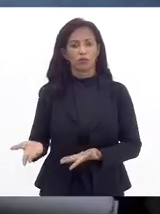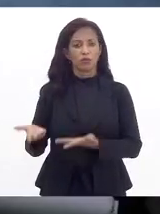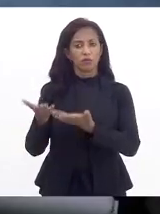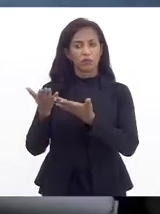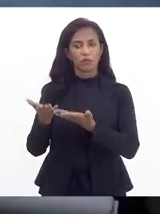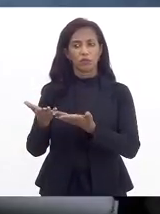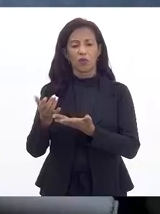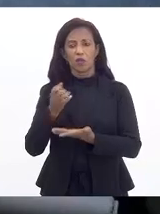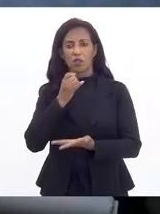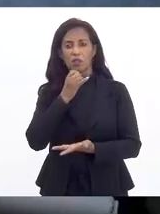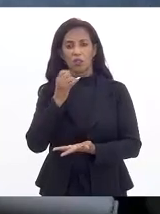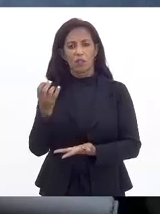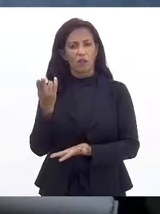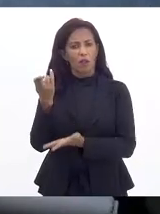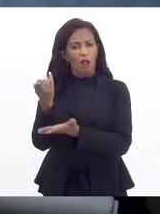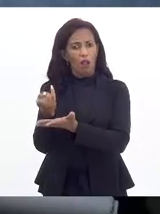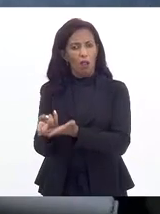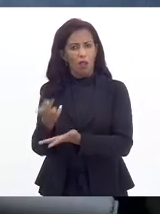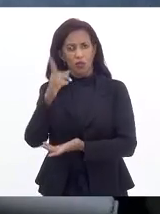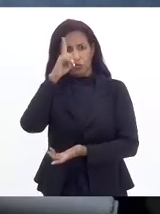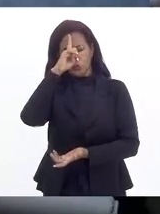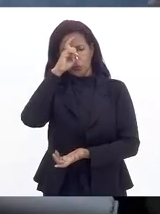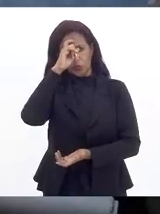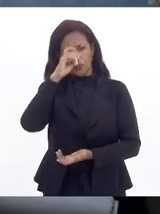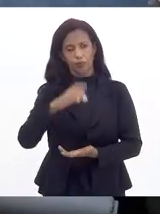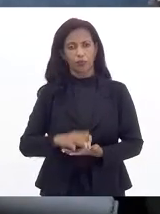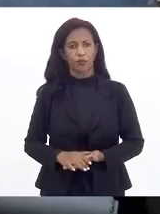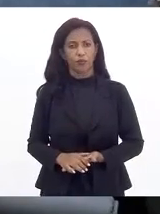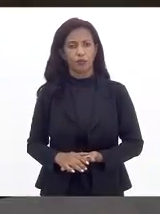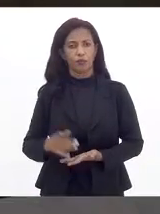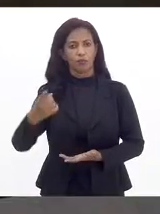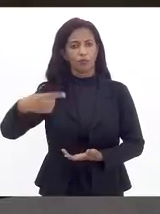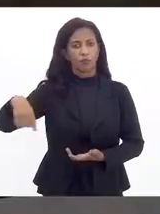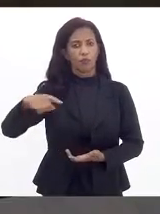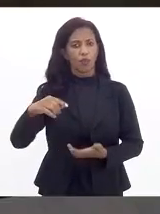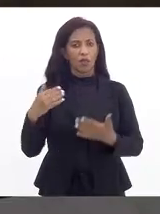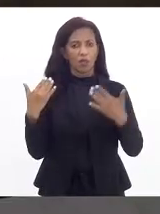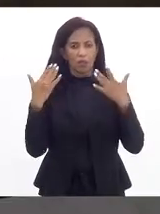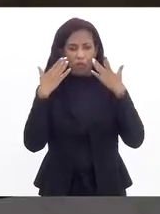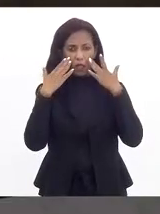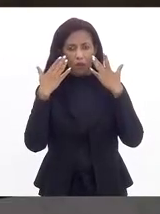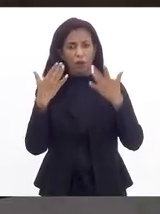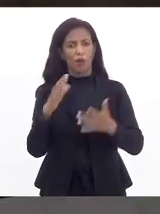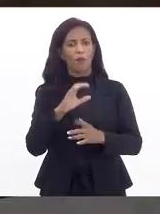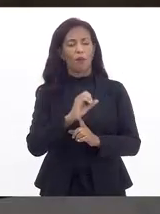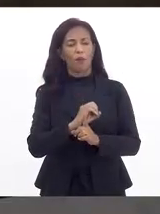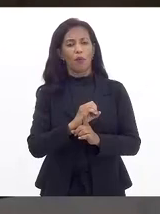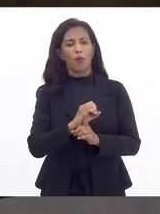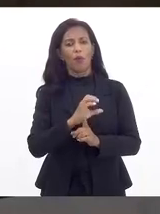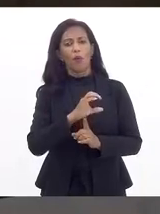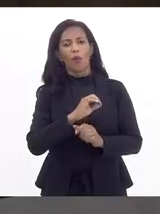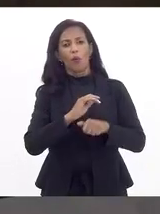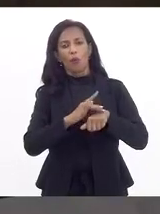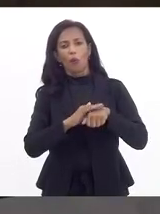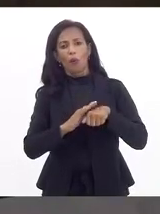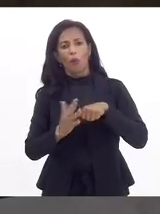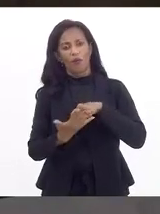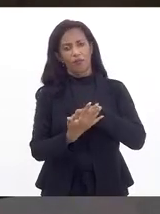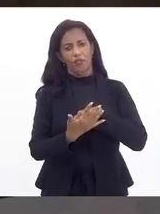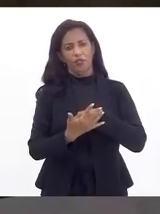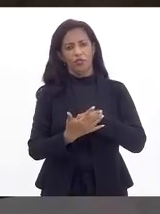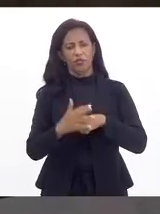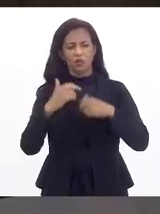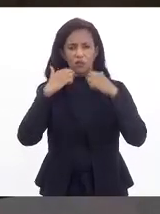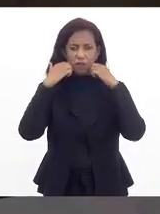que ficam lá no leito dos pacientes, aquele que está se expondo pelo Covid. Isso é uma vergonha